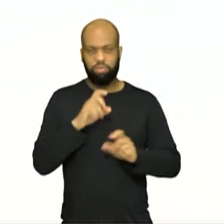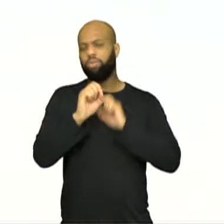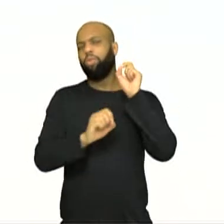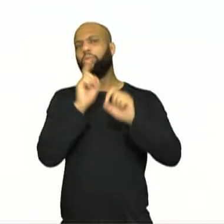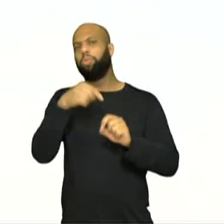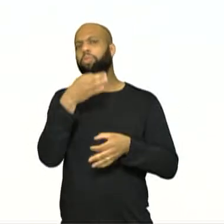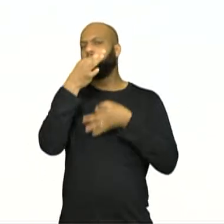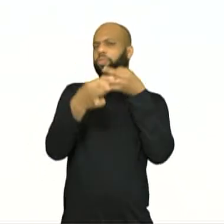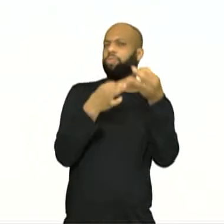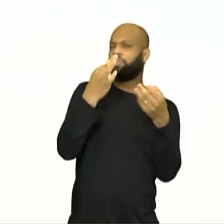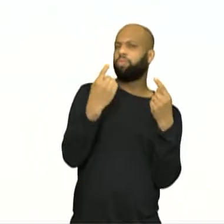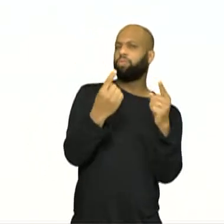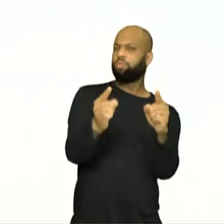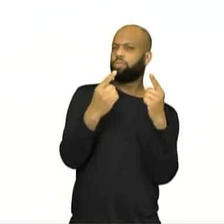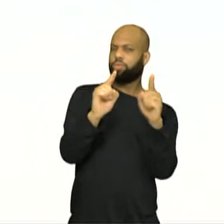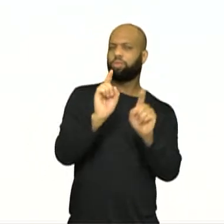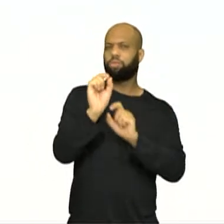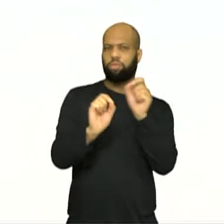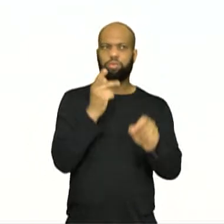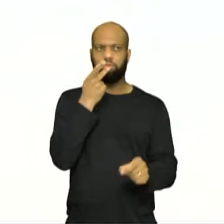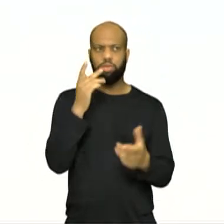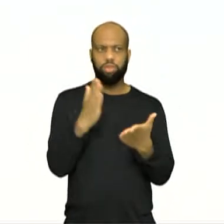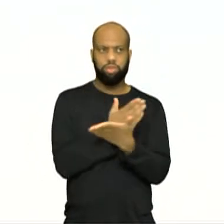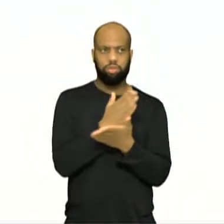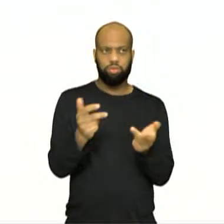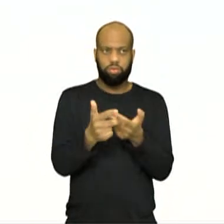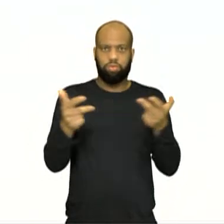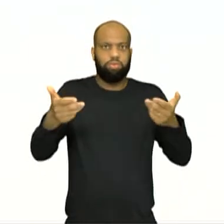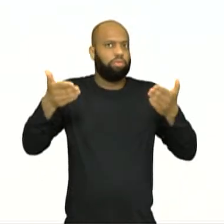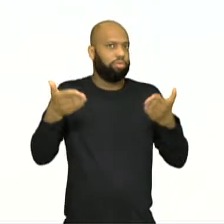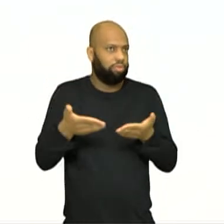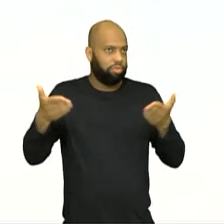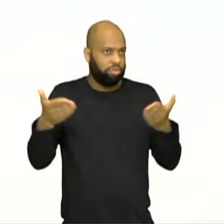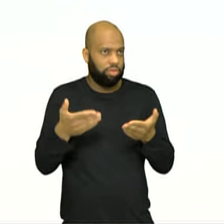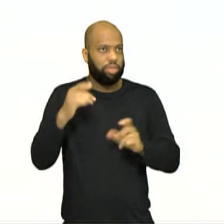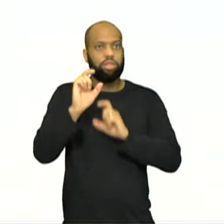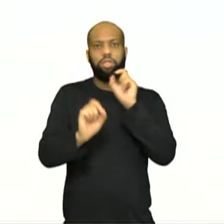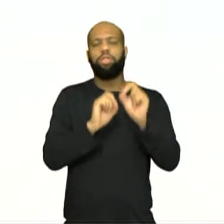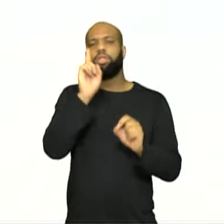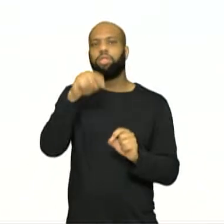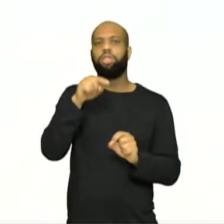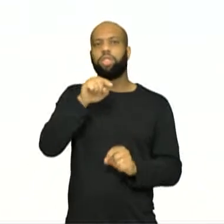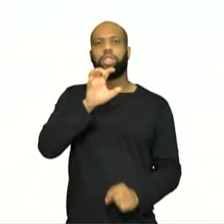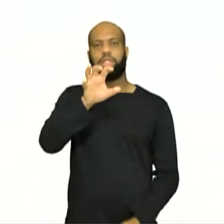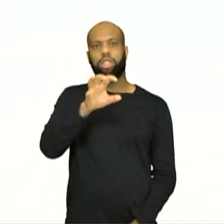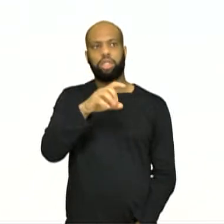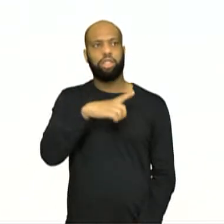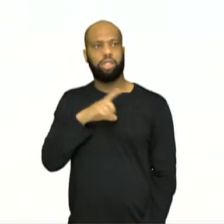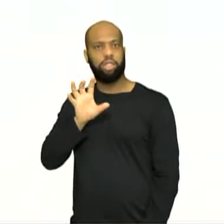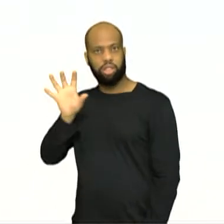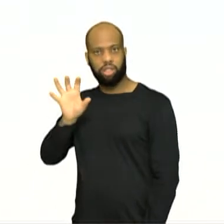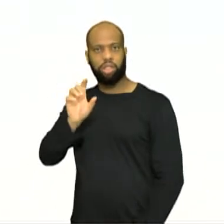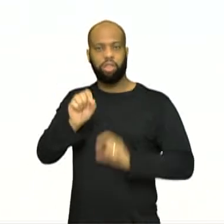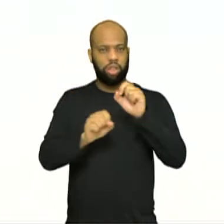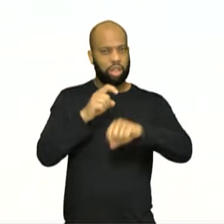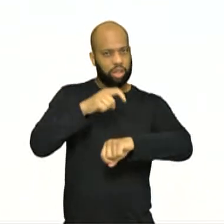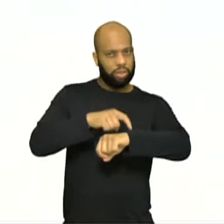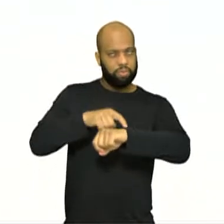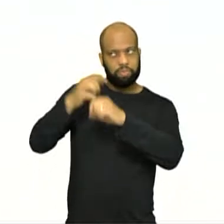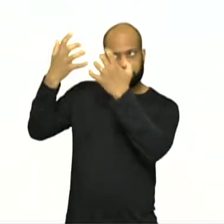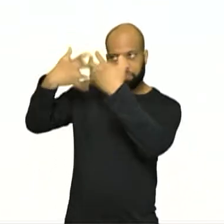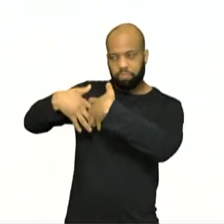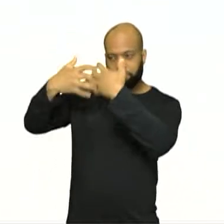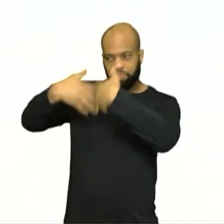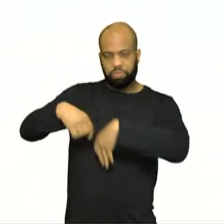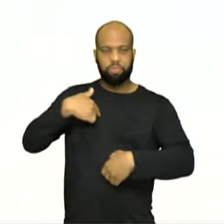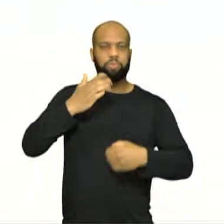essa crítica? Então, está falando de alguma coisa real, o atual? Qual seria essa crítica aqui dessa charge? Pensa um pouquinho